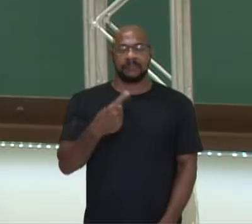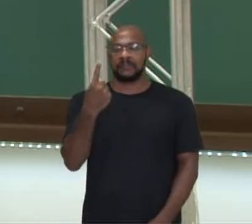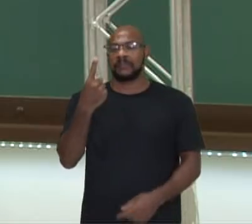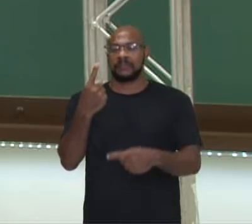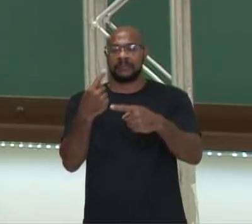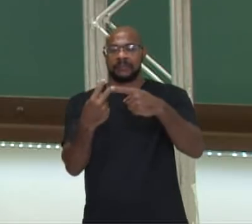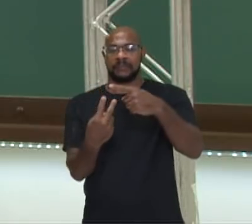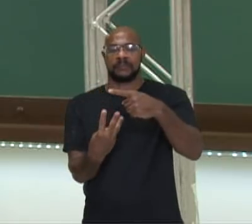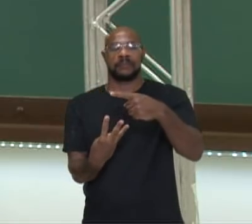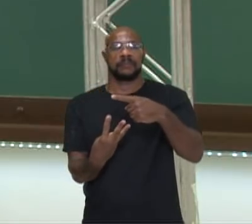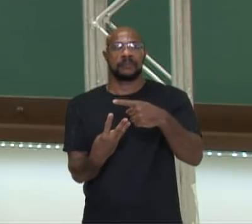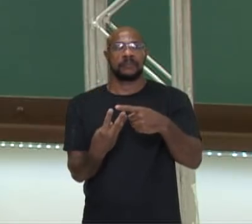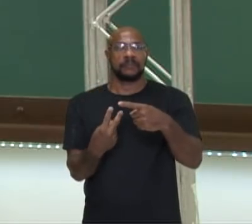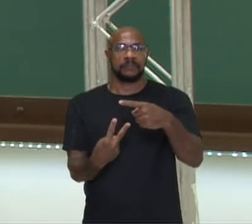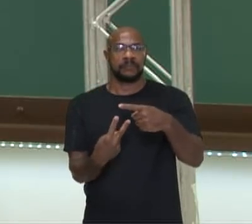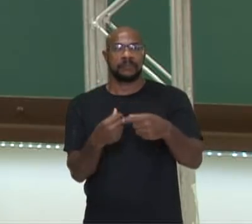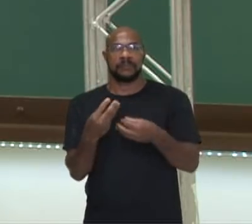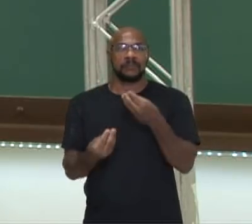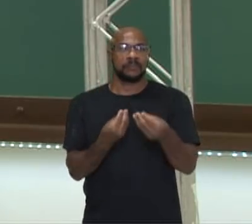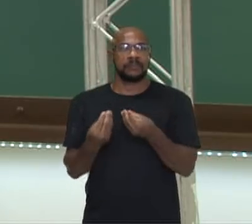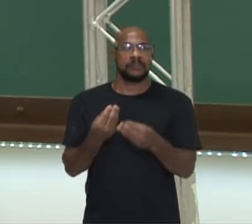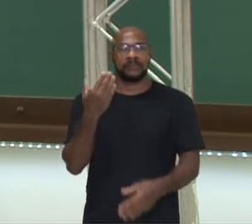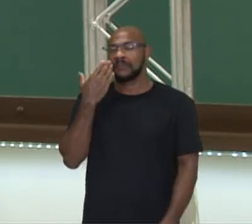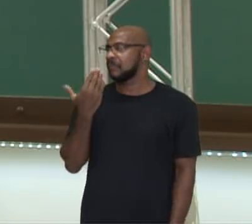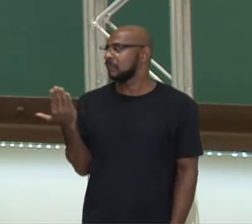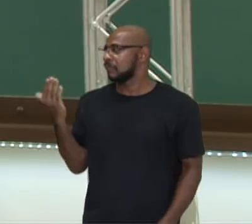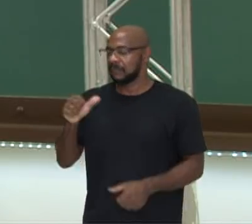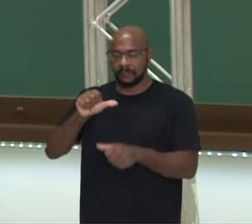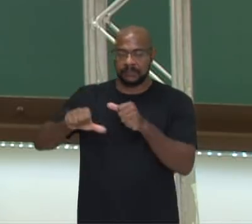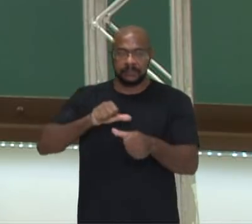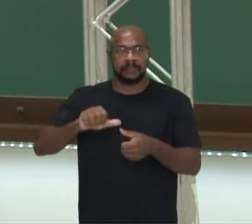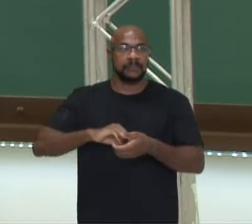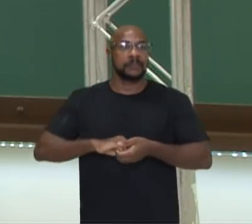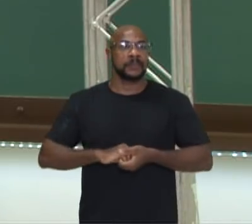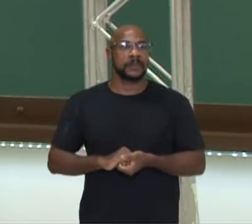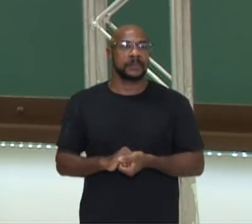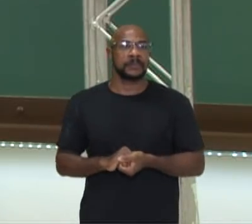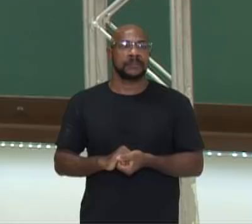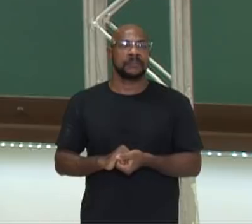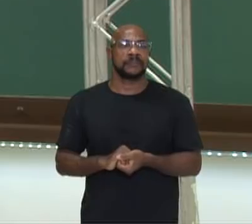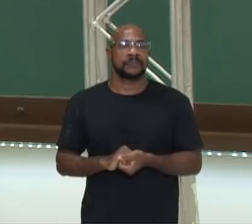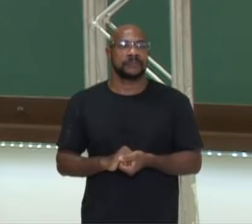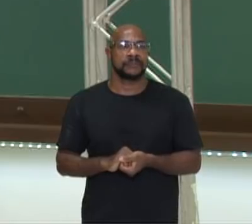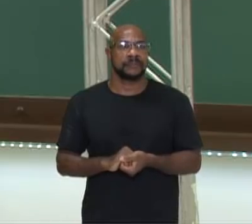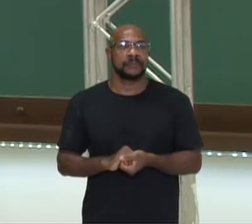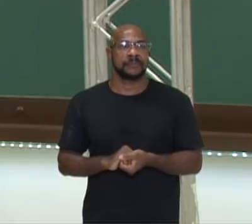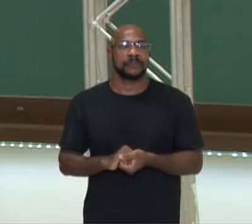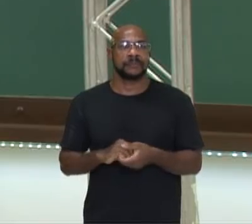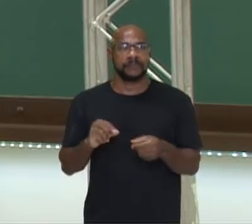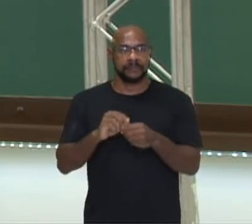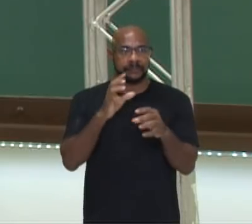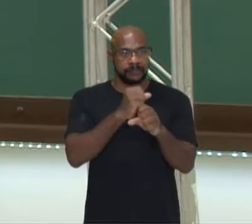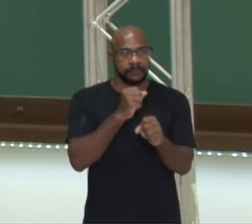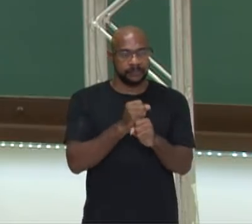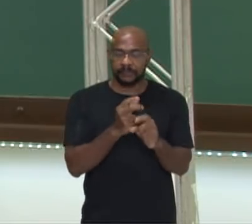Lembra? 2 vezes 3 é 6, e 6 mais 1 é 7.